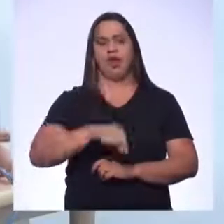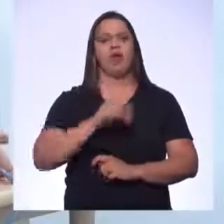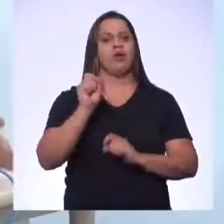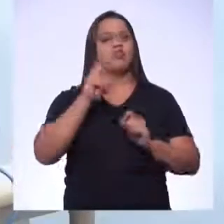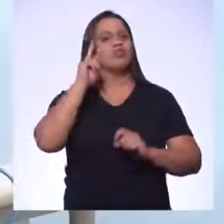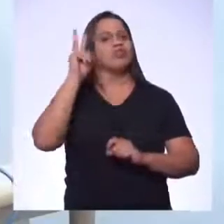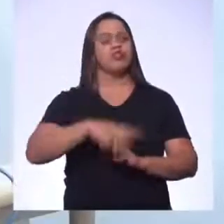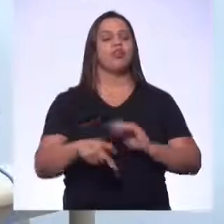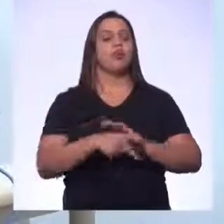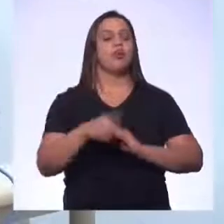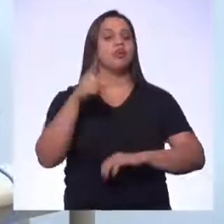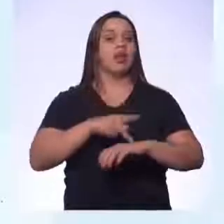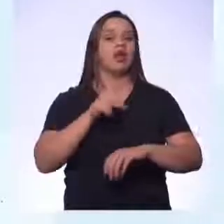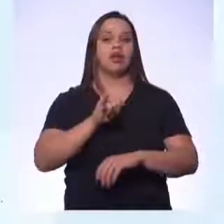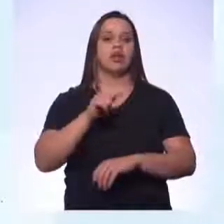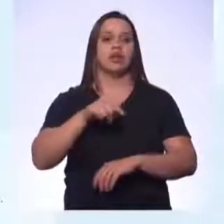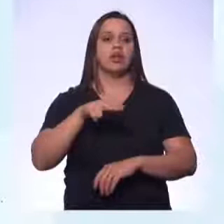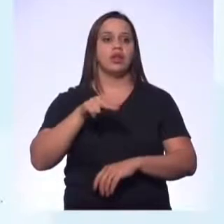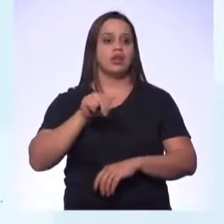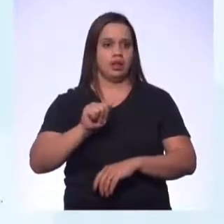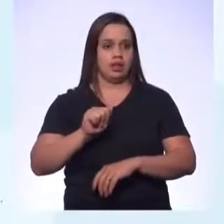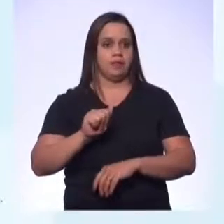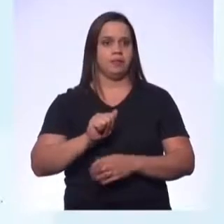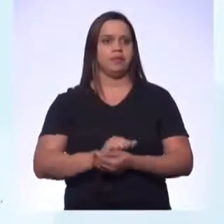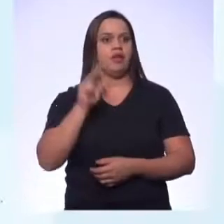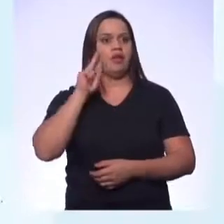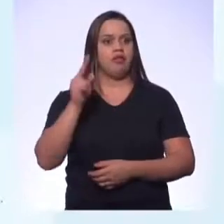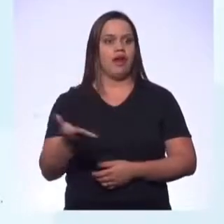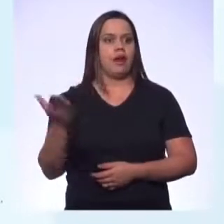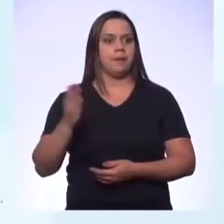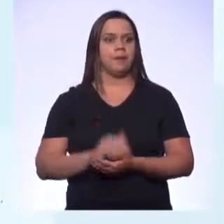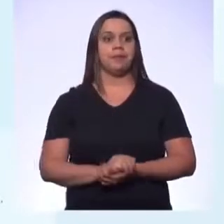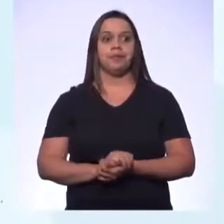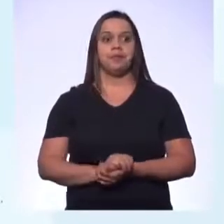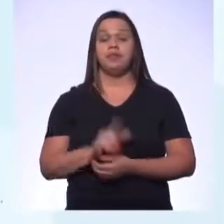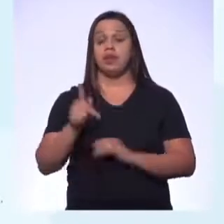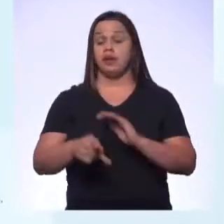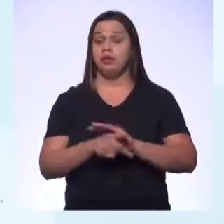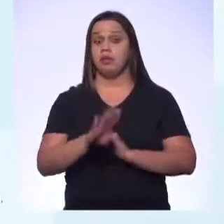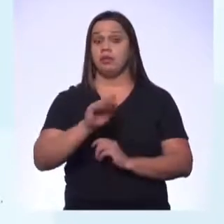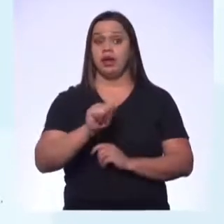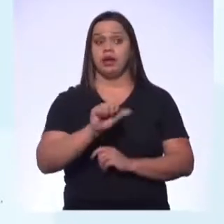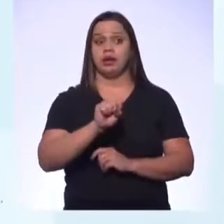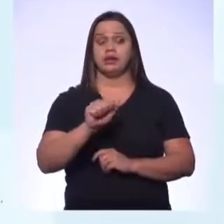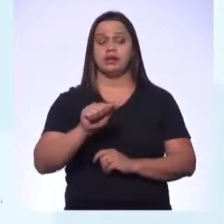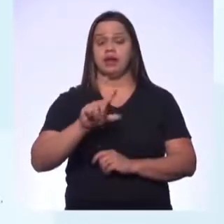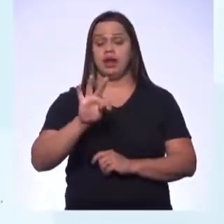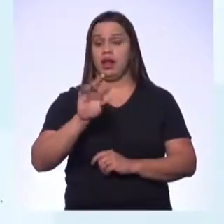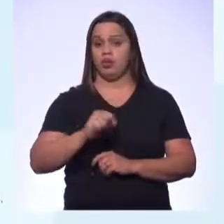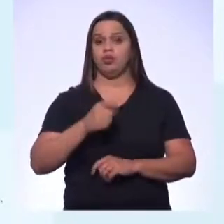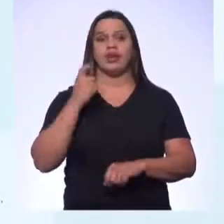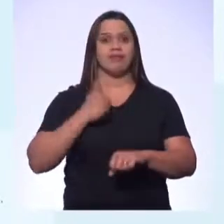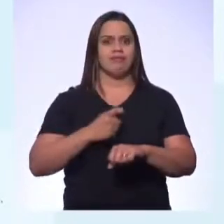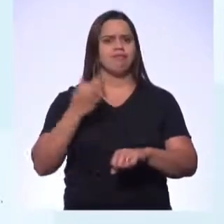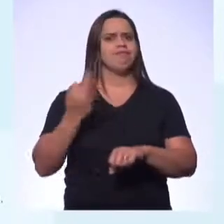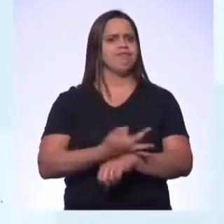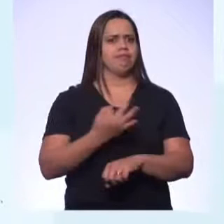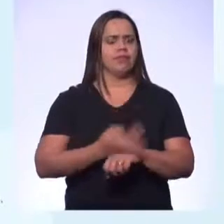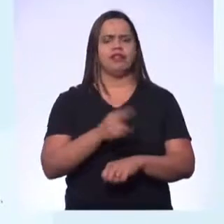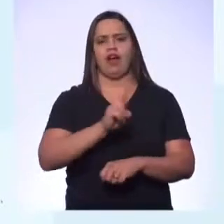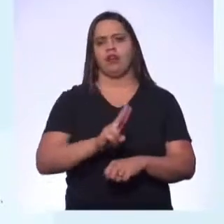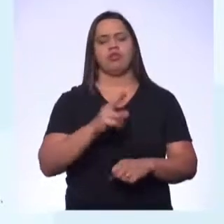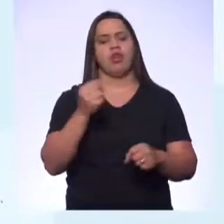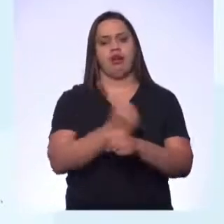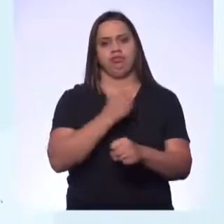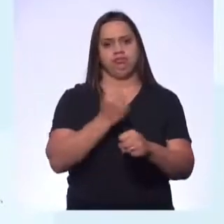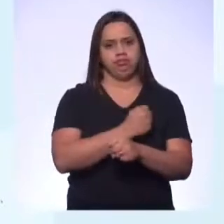rochas ígneas. Um exemplo é a imagem que vai aparecer aí. O basalto, tá? Ele é bastante resistente, então ele vai ser usado em alvenaria,